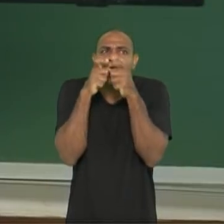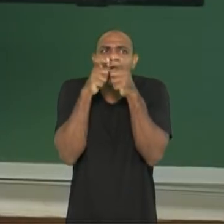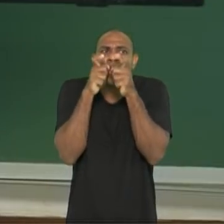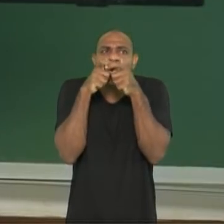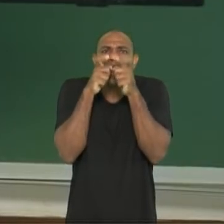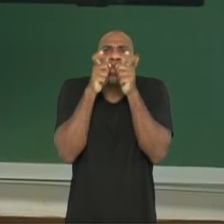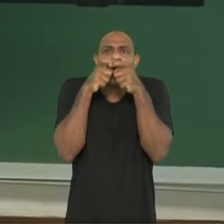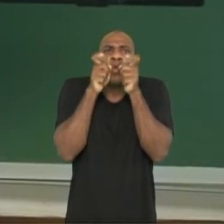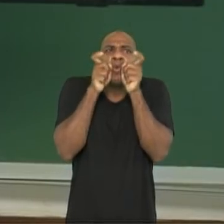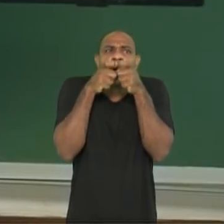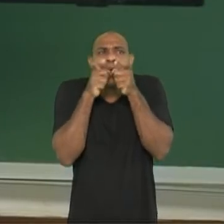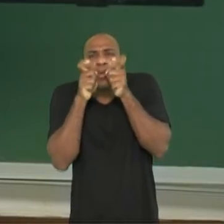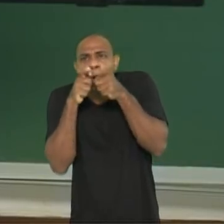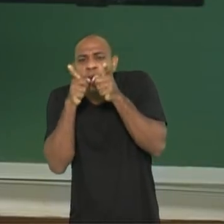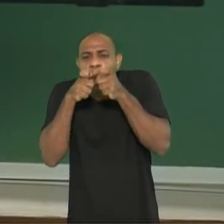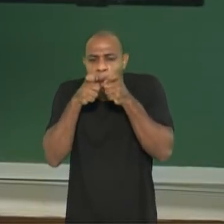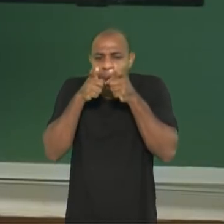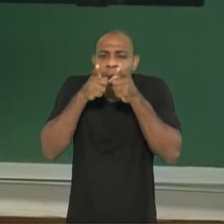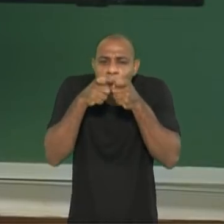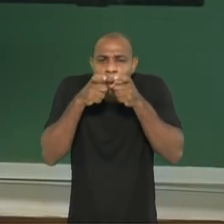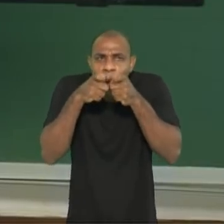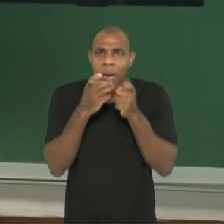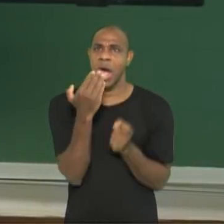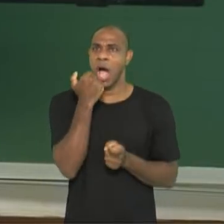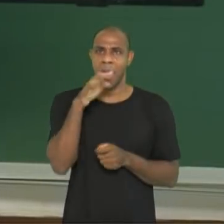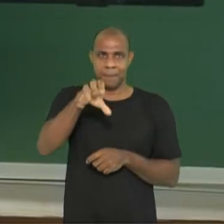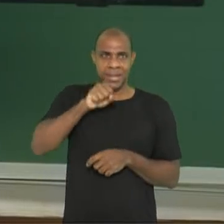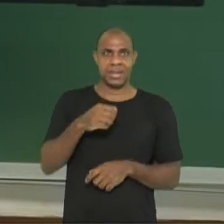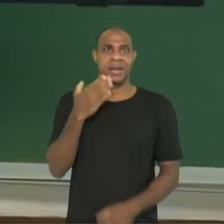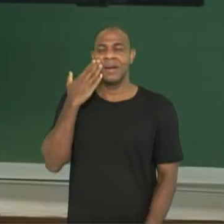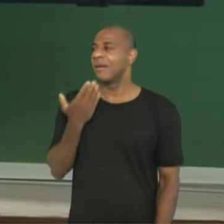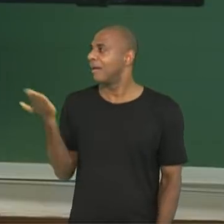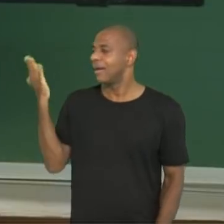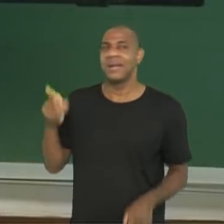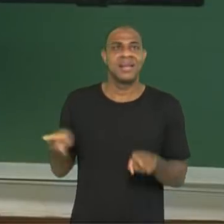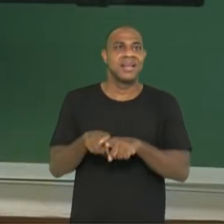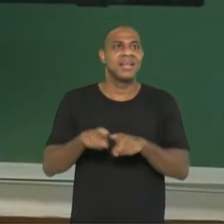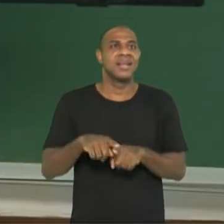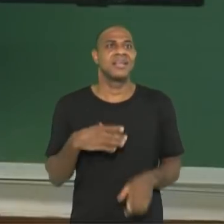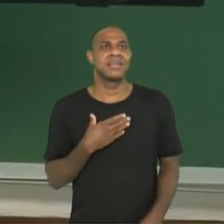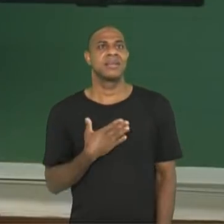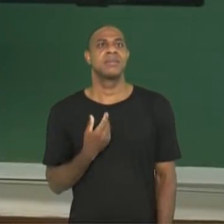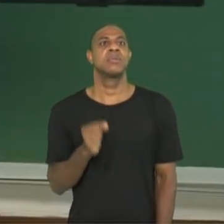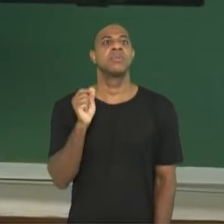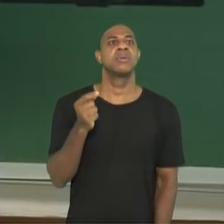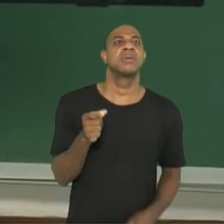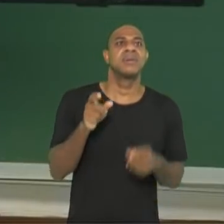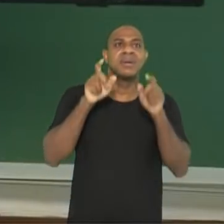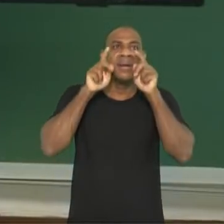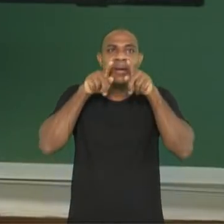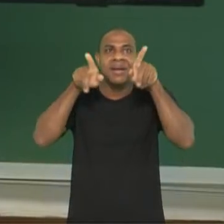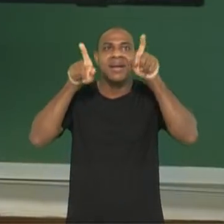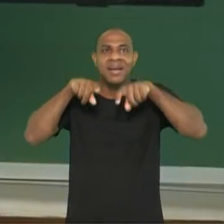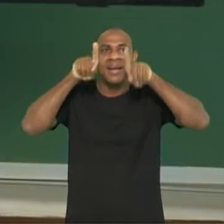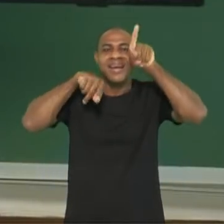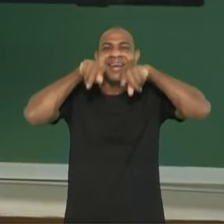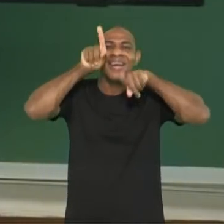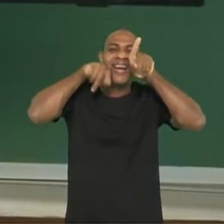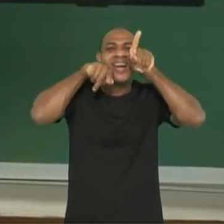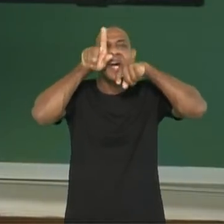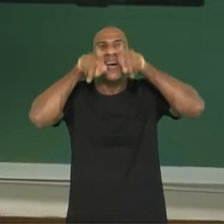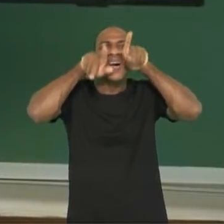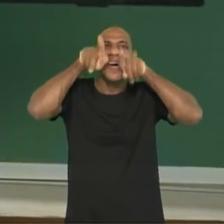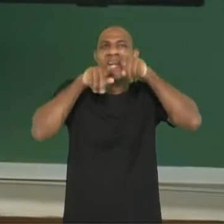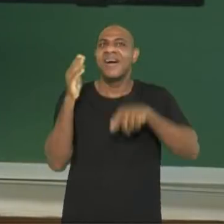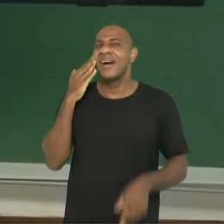que é relacionado com a captura de alimentos. E eles também têm um par de pedipalpos, que são esses apêndices que estão se movimentando ali no